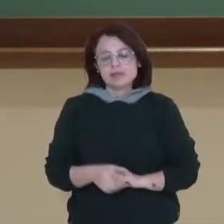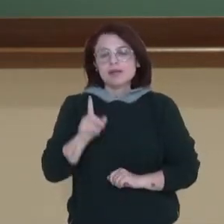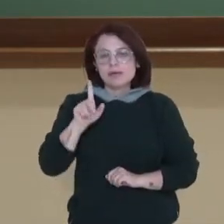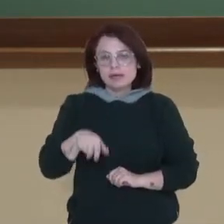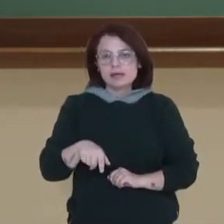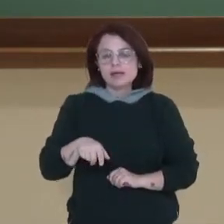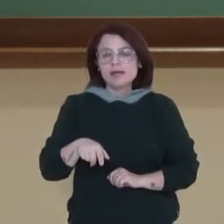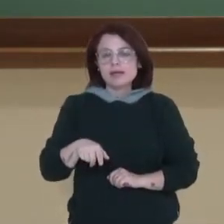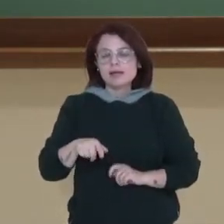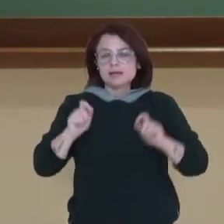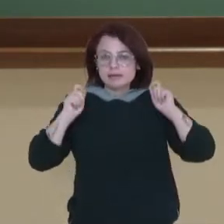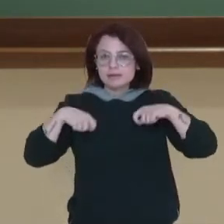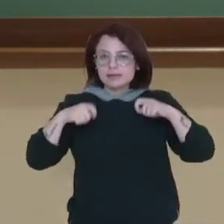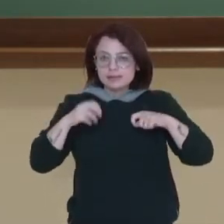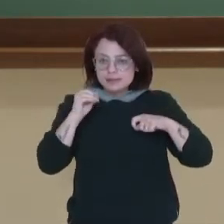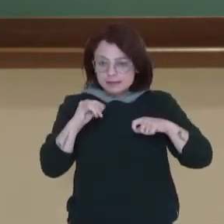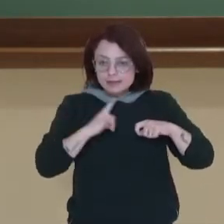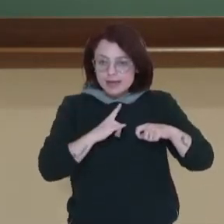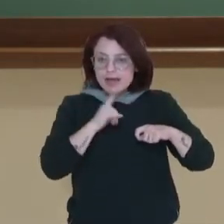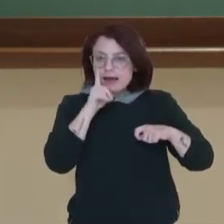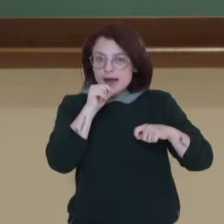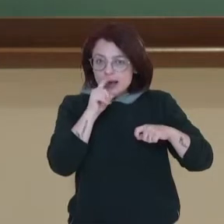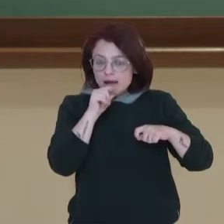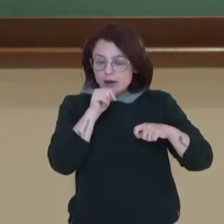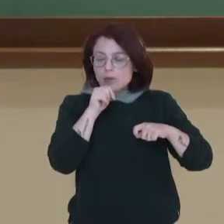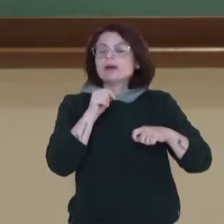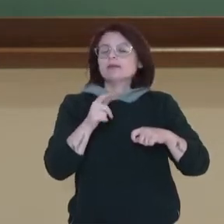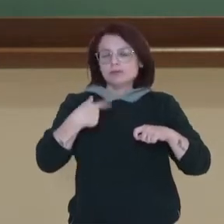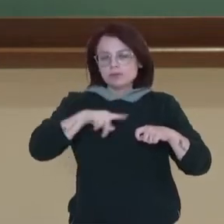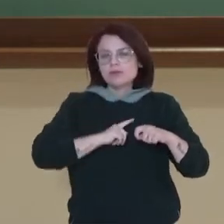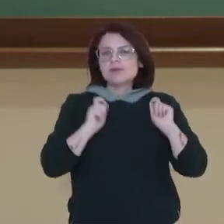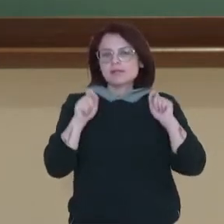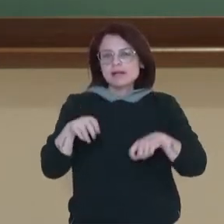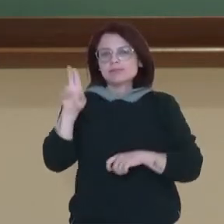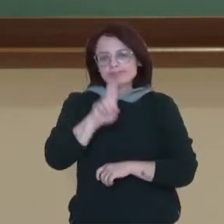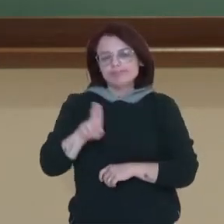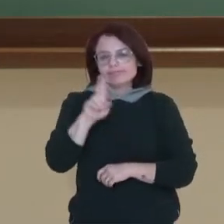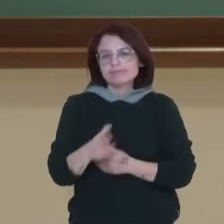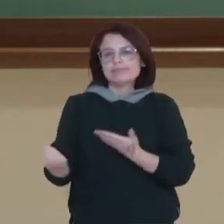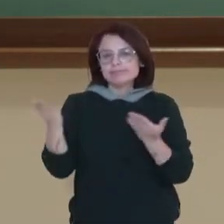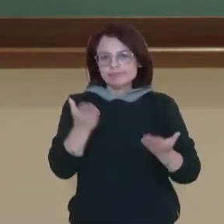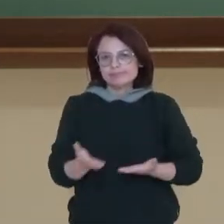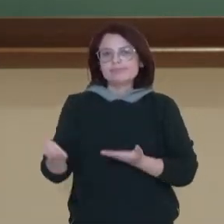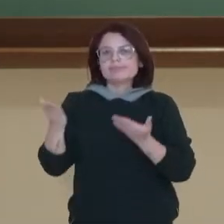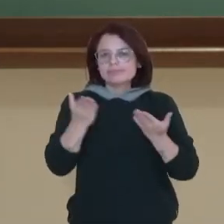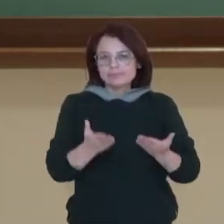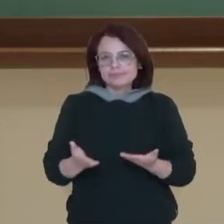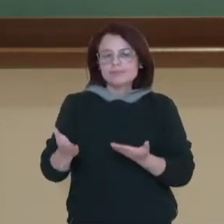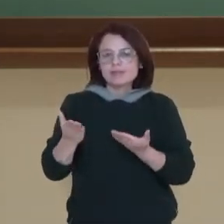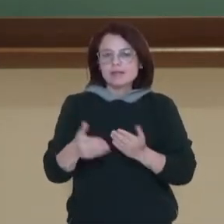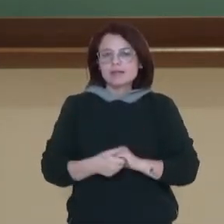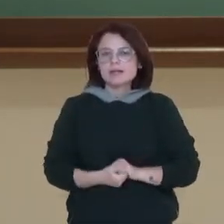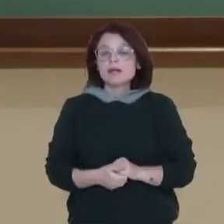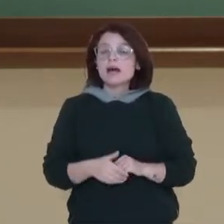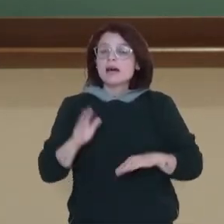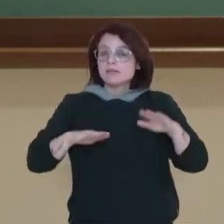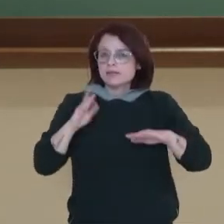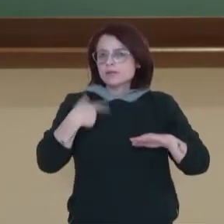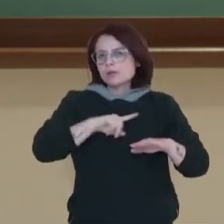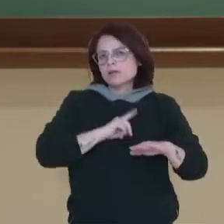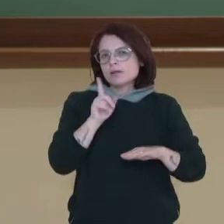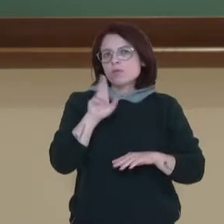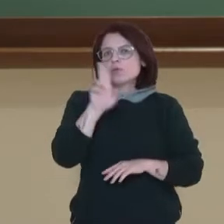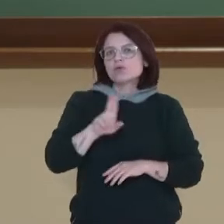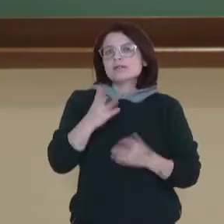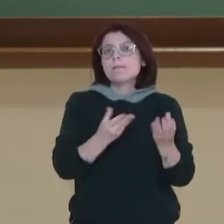tipo de cultivo em locais que tenham água suficiente para isso, né? Apesar da economia de água, né, não utilizar tanta água assim,